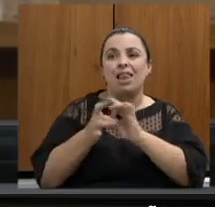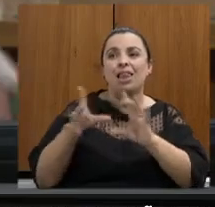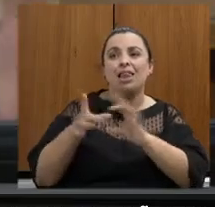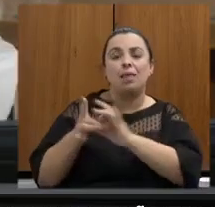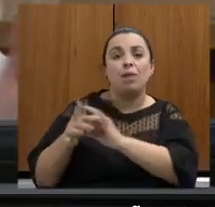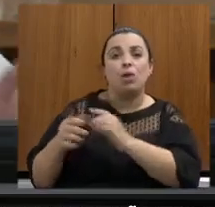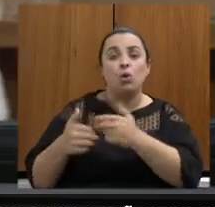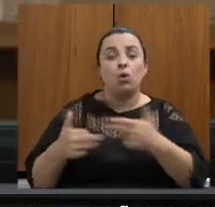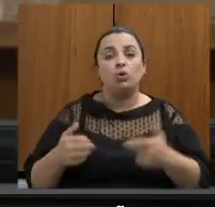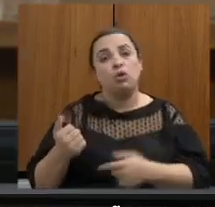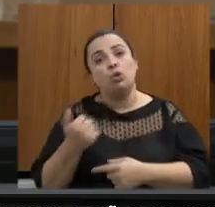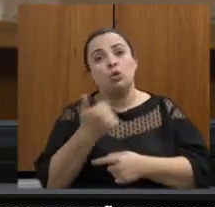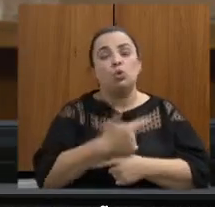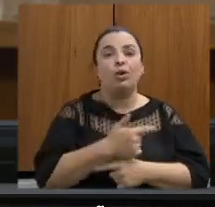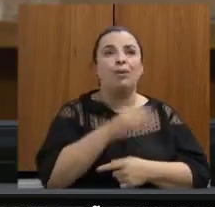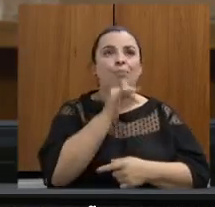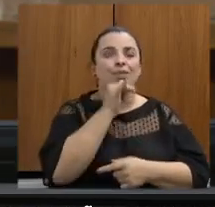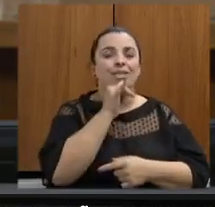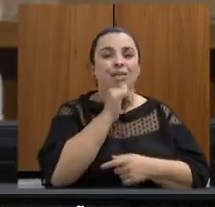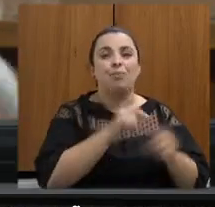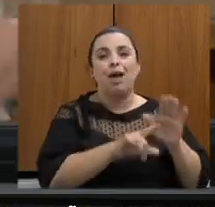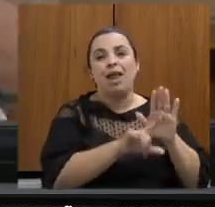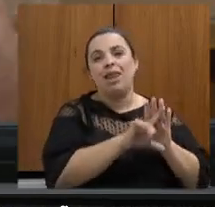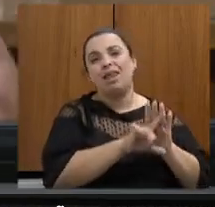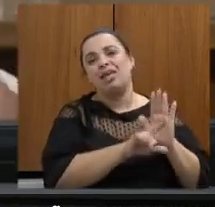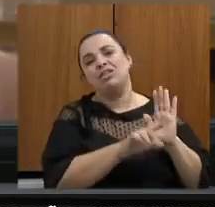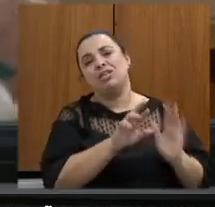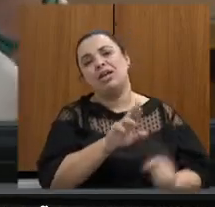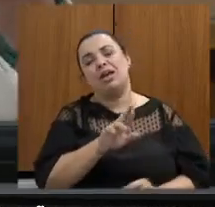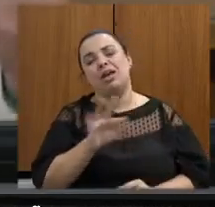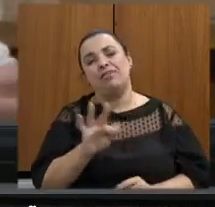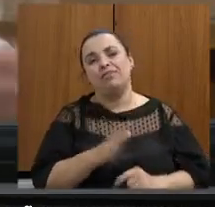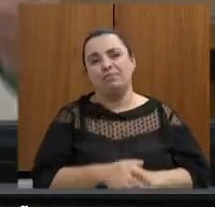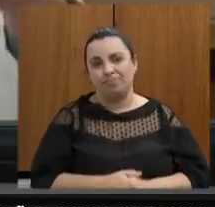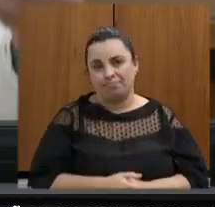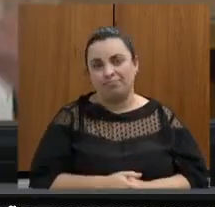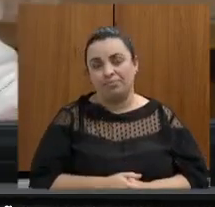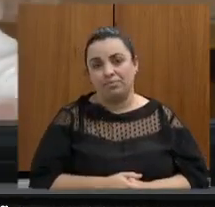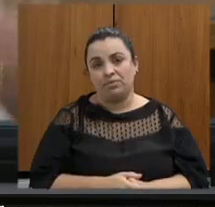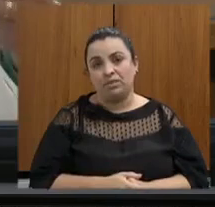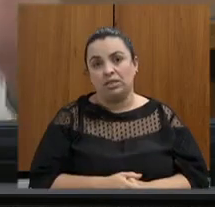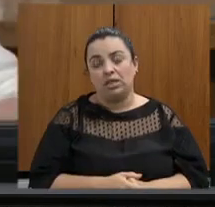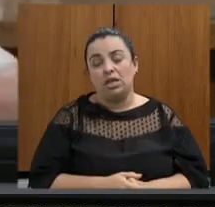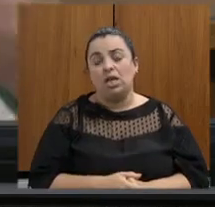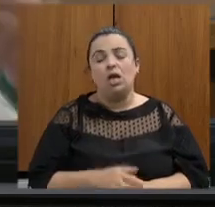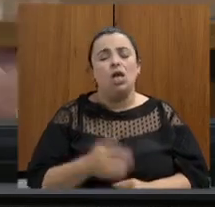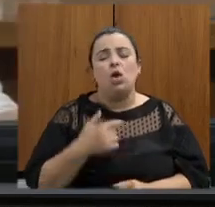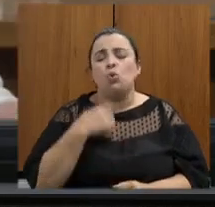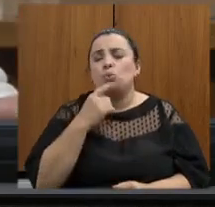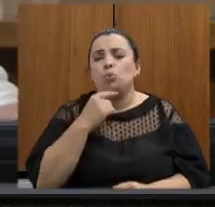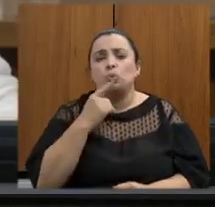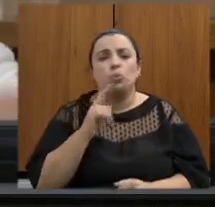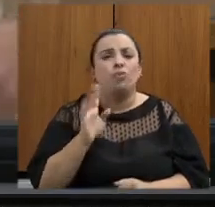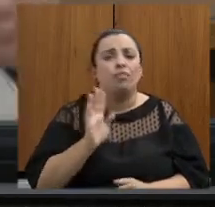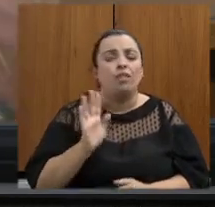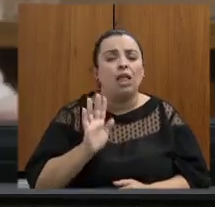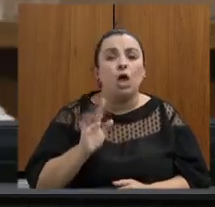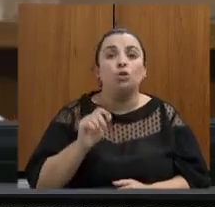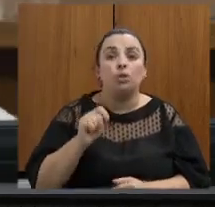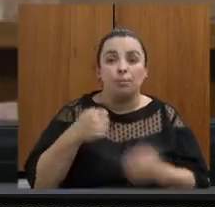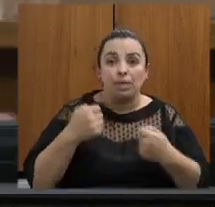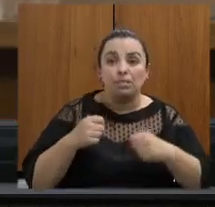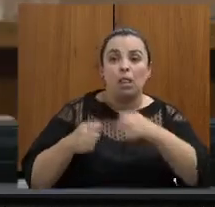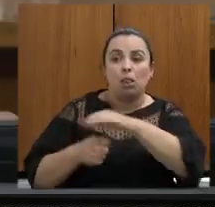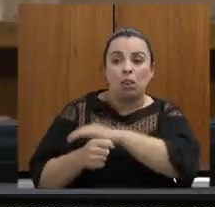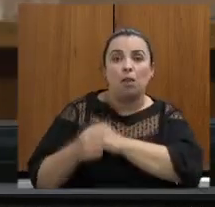por exemplo em virtude da lei que estão saudade fiscal eu não tenho dúvida da necessidade de recomposição de força de trabalho em